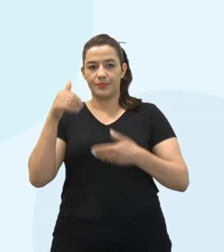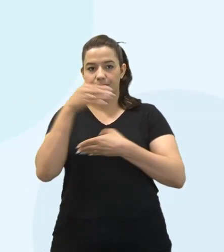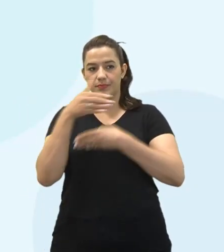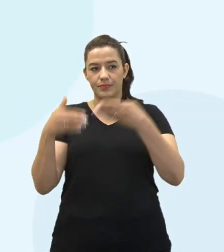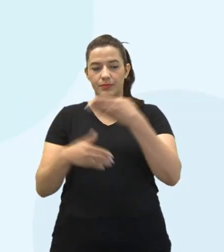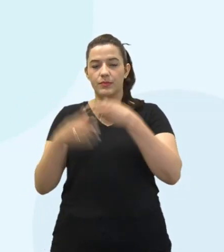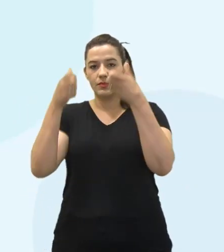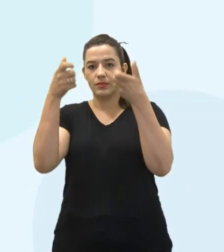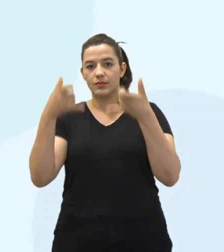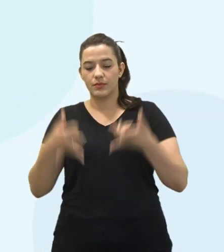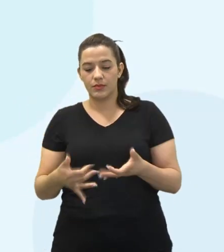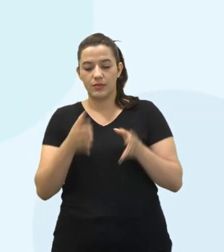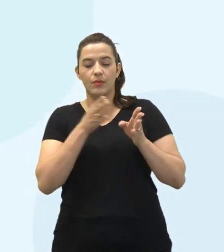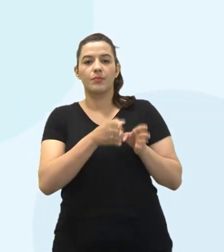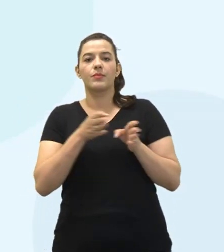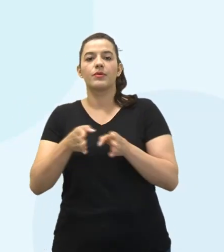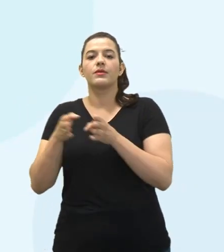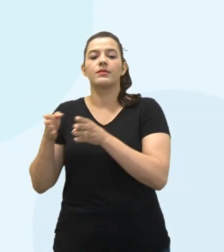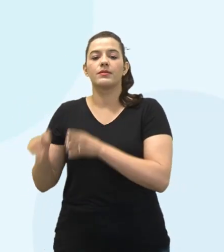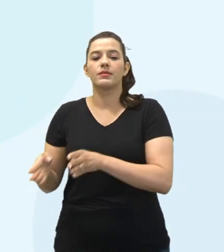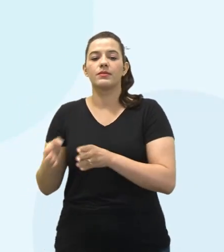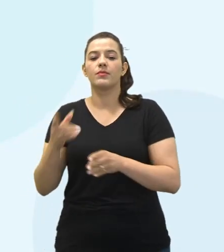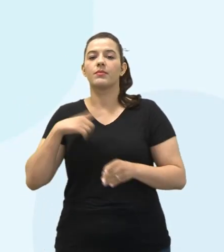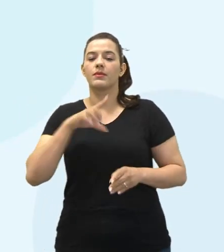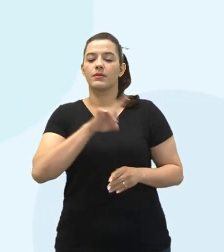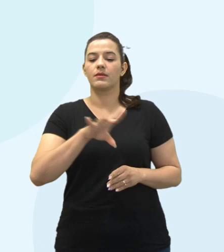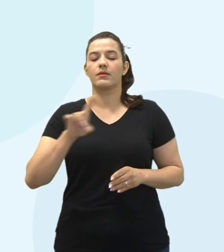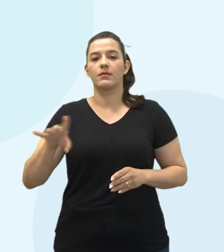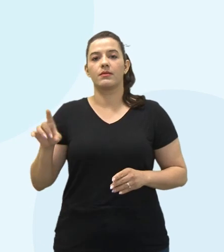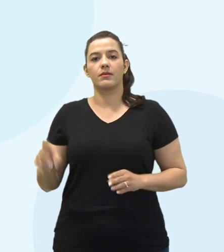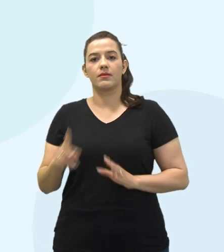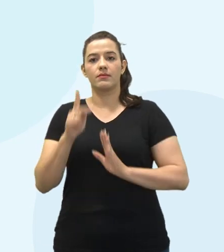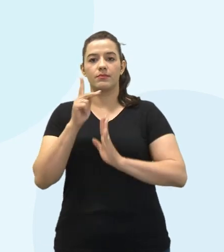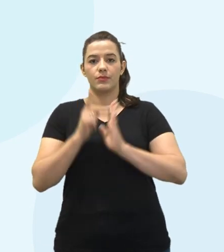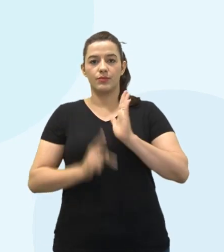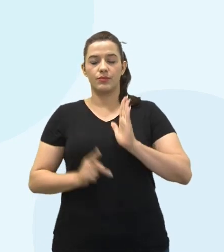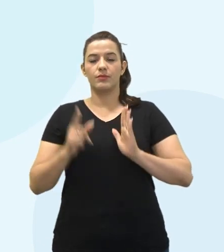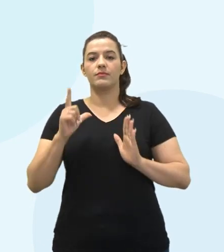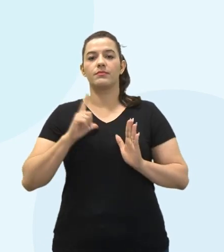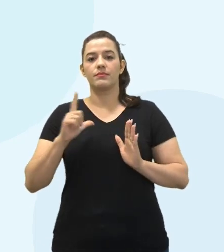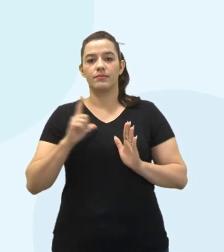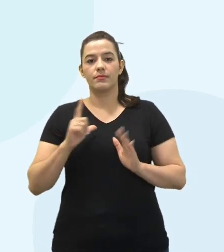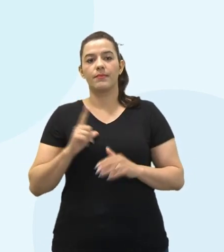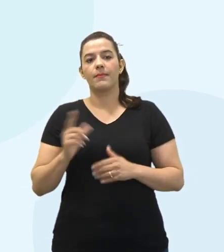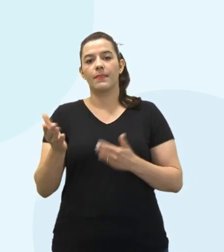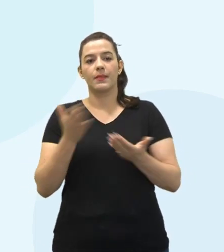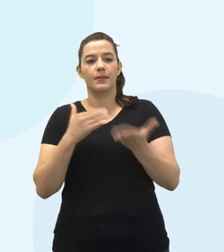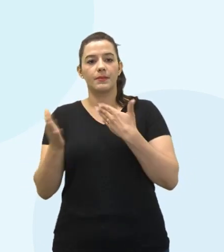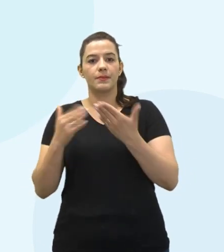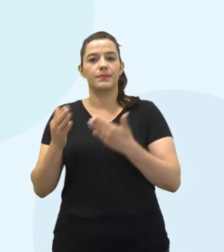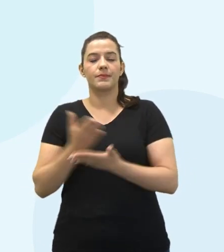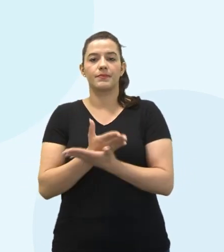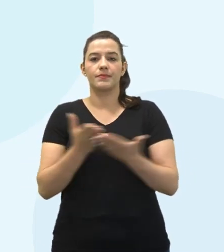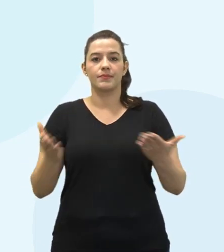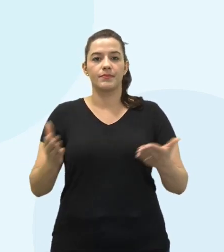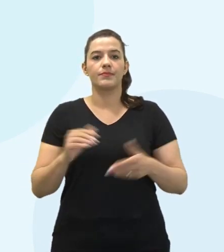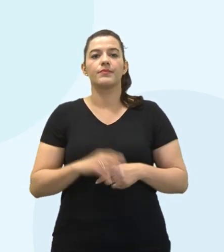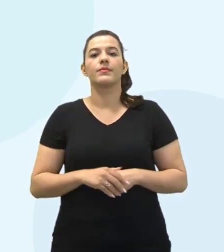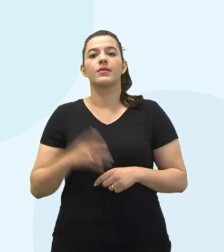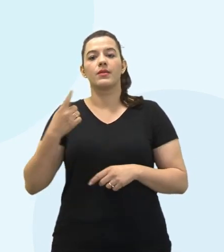a gente tem uma organização né para esses projetos piloto que a gente tá conversando com vocês